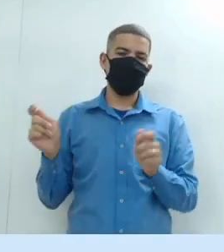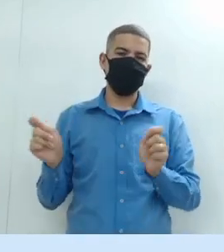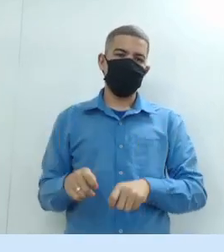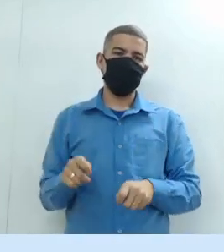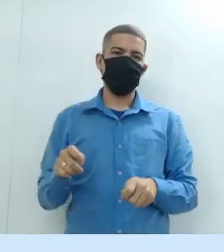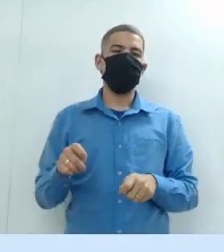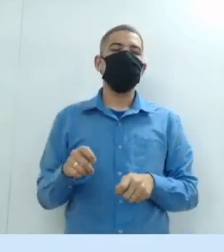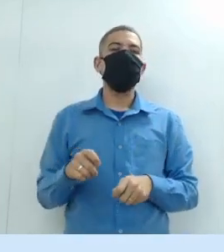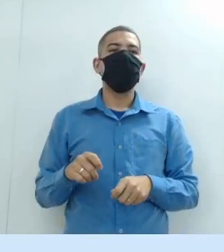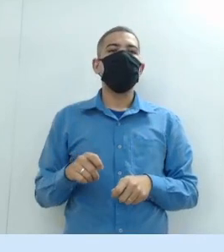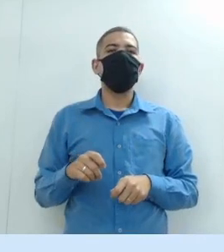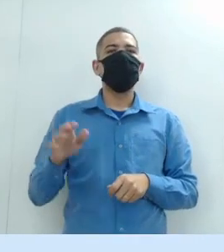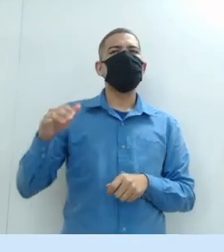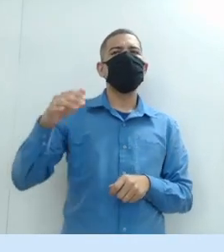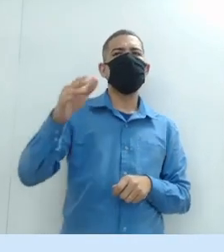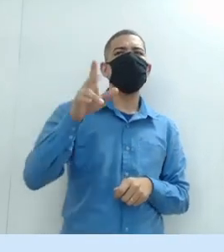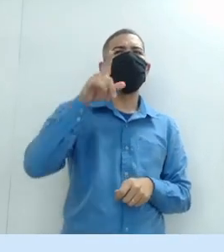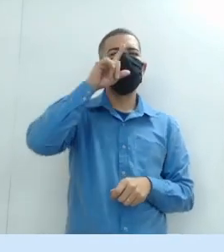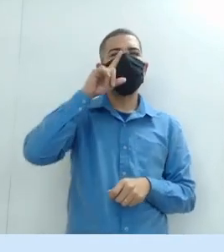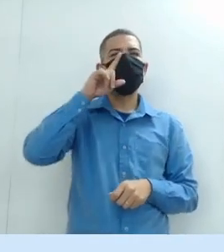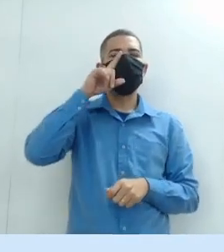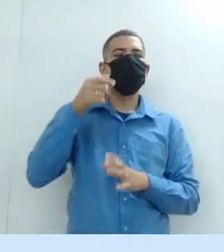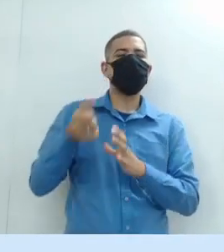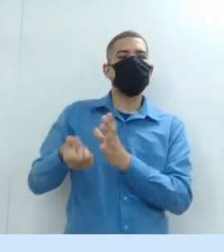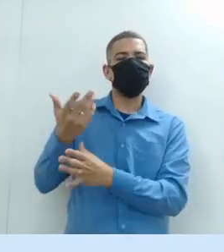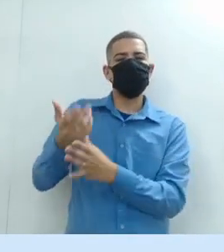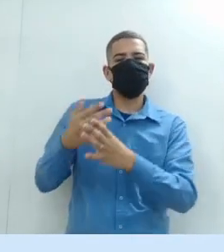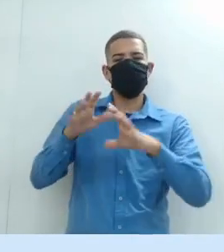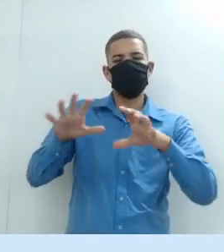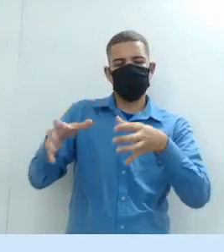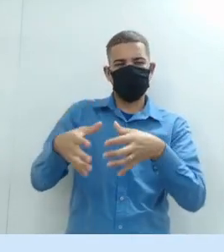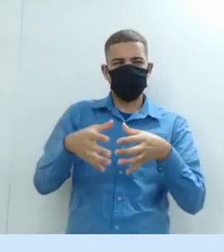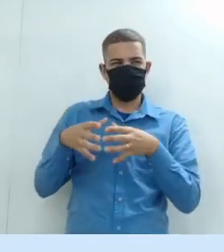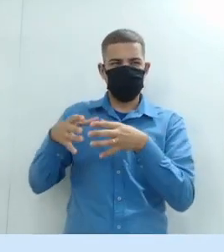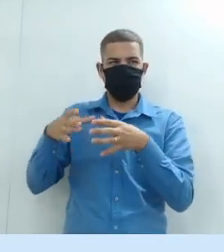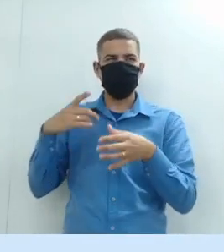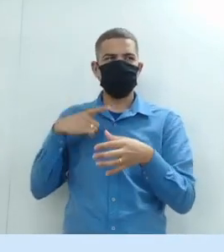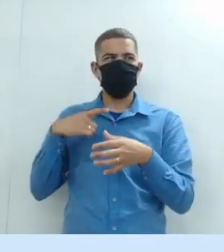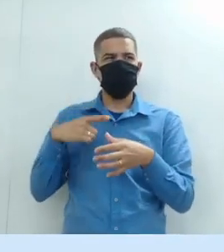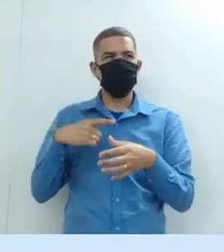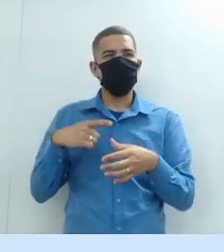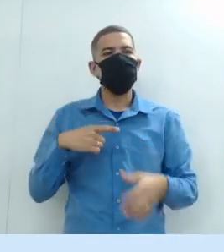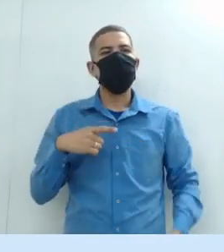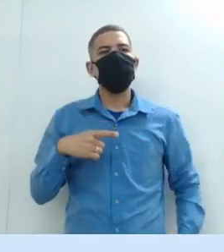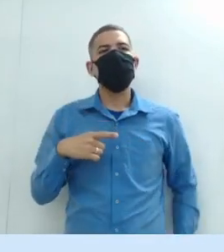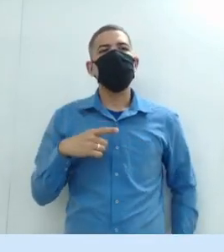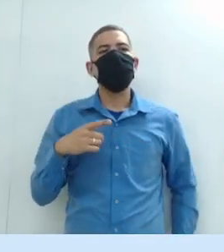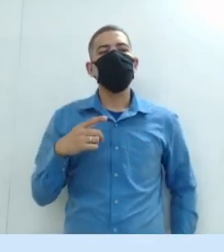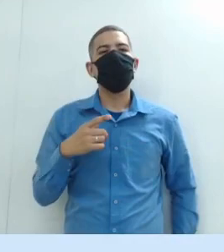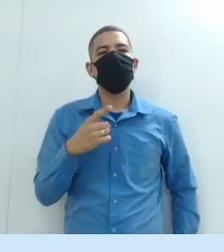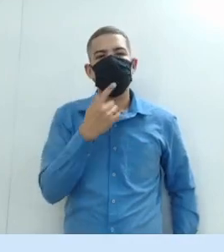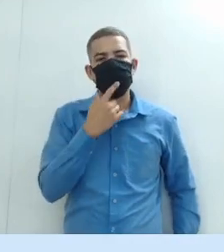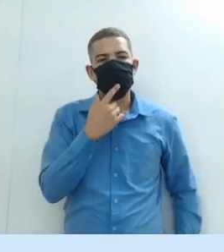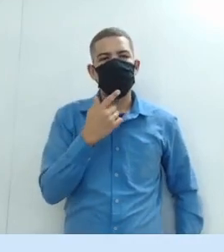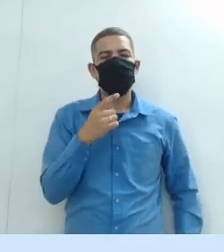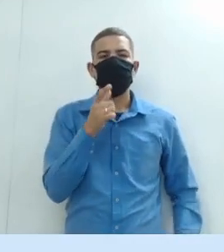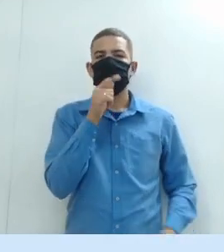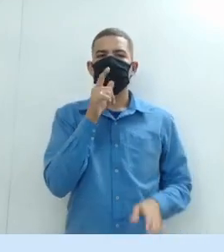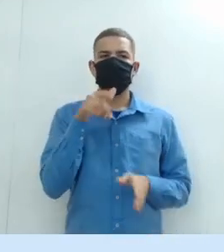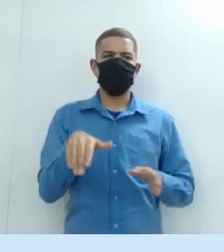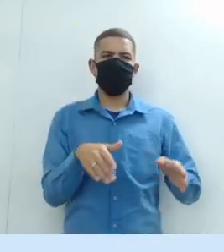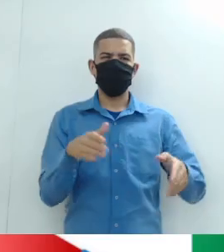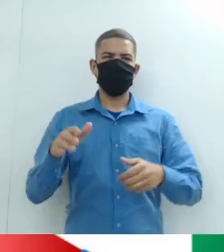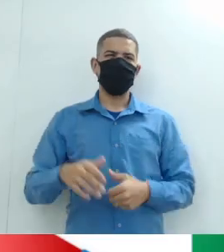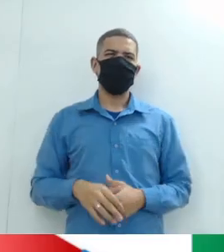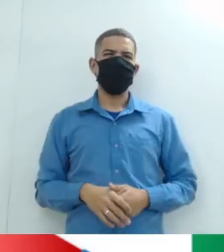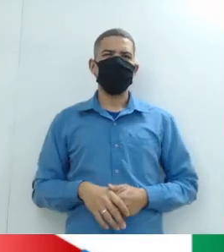se arriscar, e as tribos que surgiram ficaram mais próximas a uma fonte de água. Tá tranquilo até aí? Então vem comigo